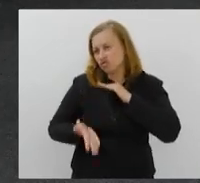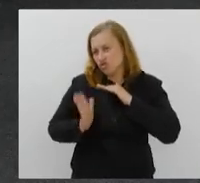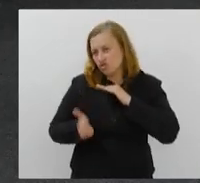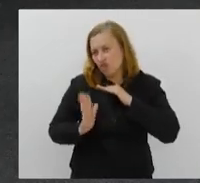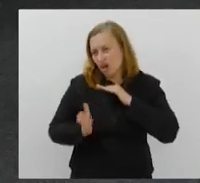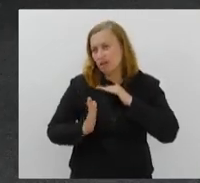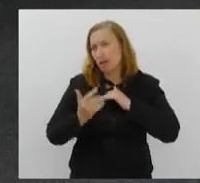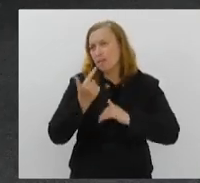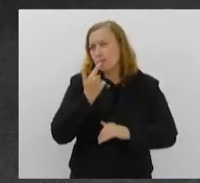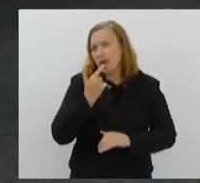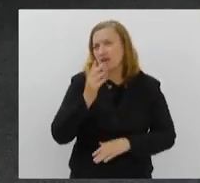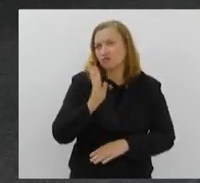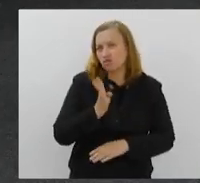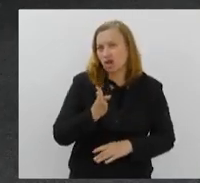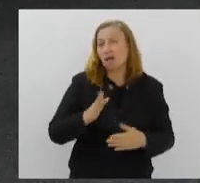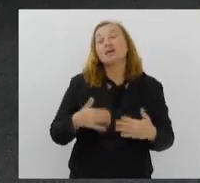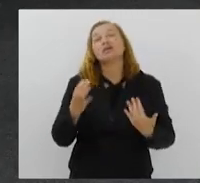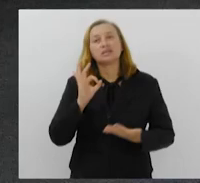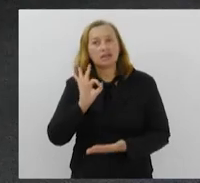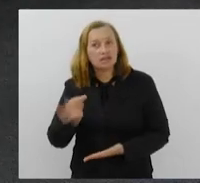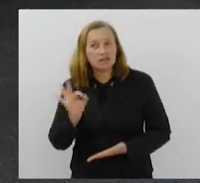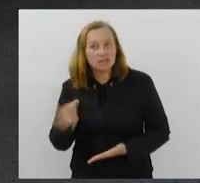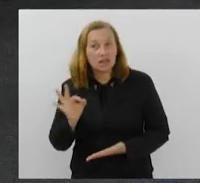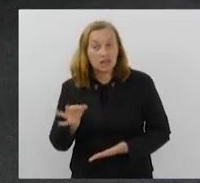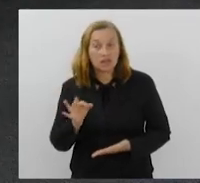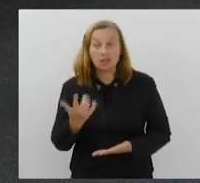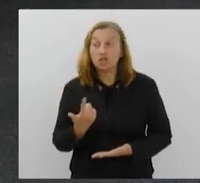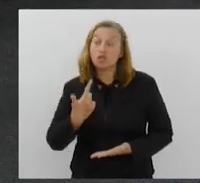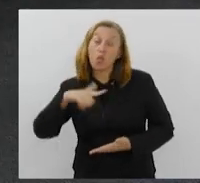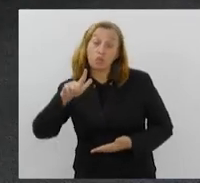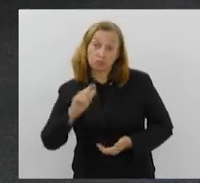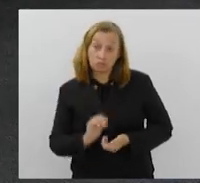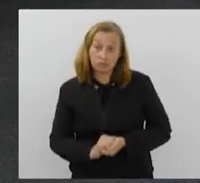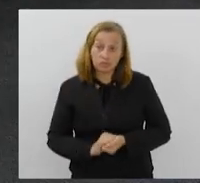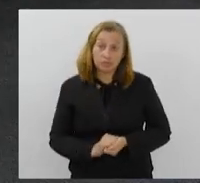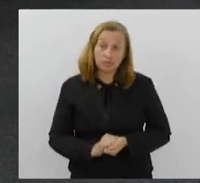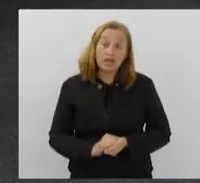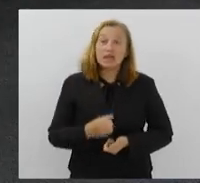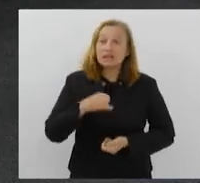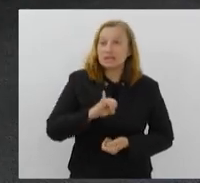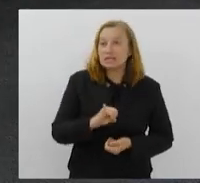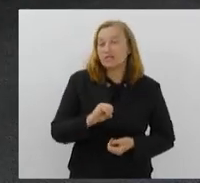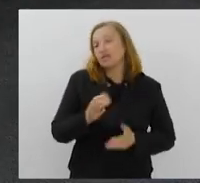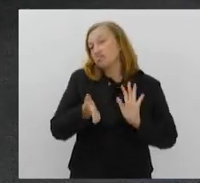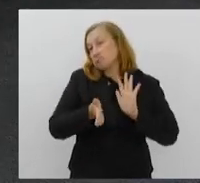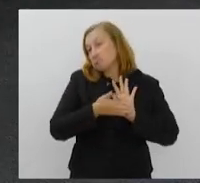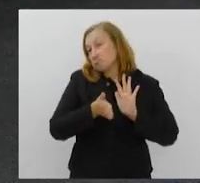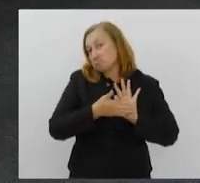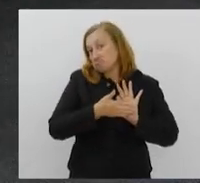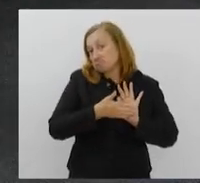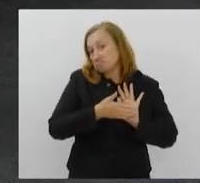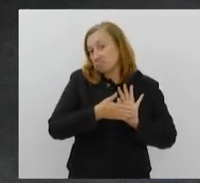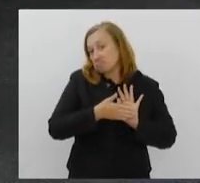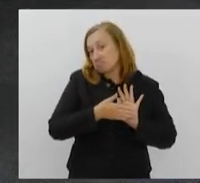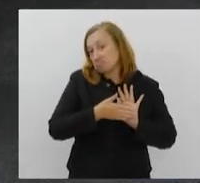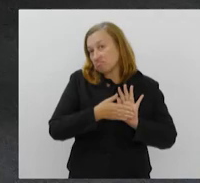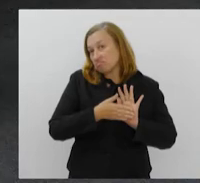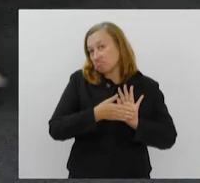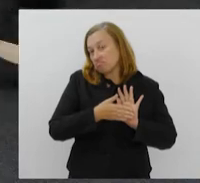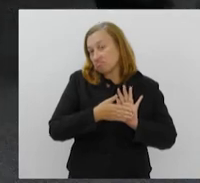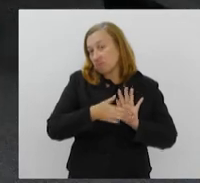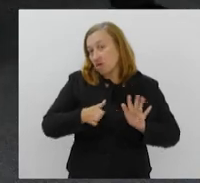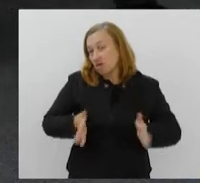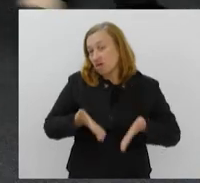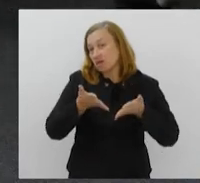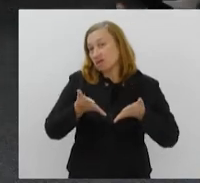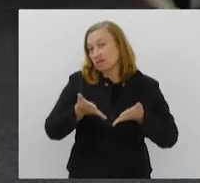muito próximos. Tem razão, Vossa Excelência. De outro lado, se a gente faz essa proposta, é vício de